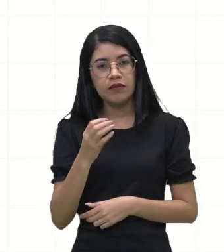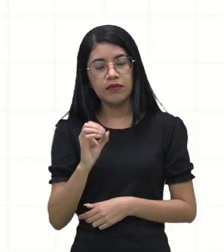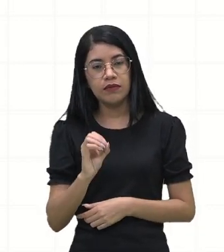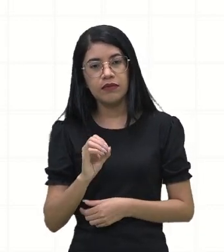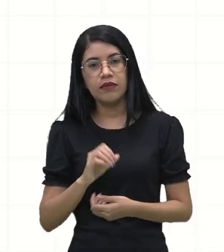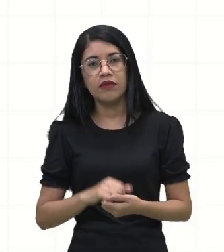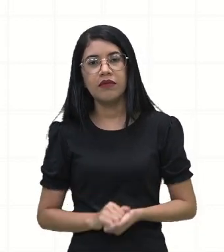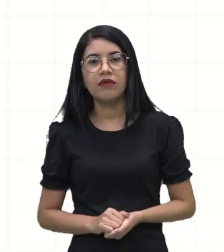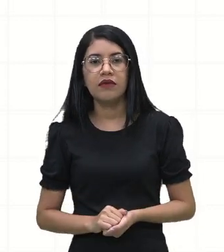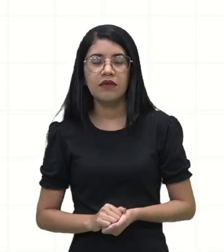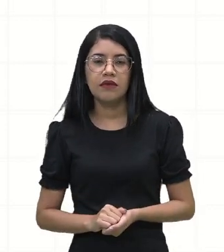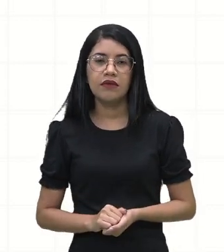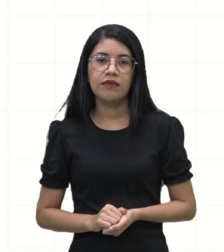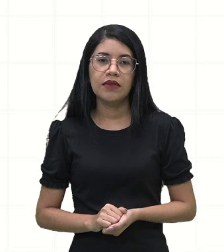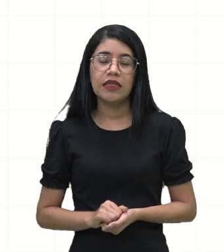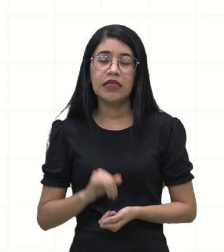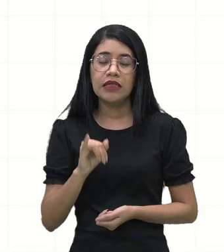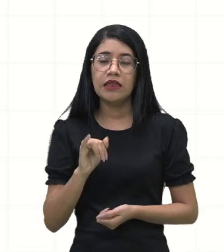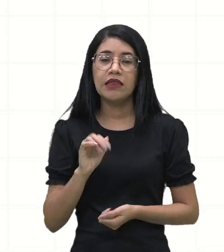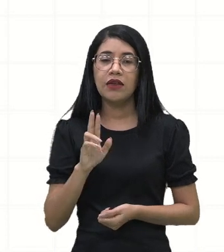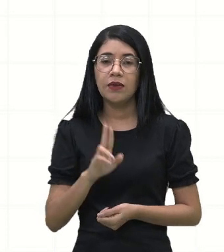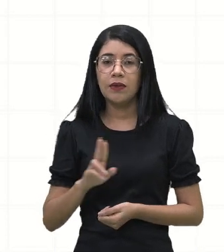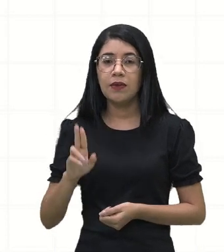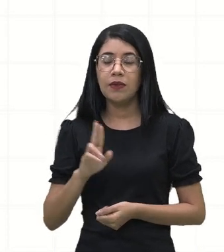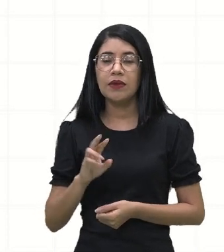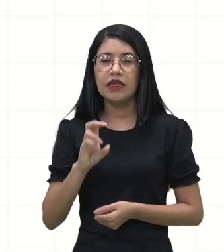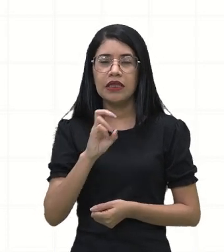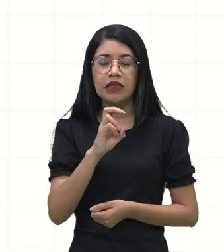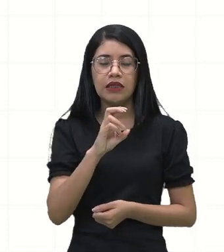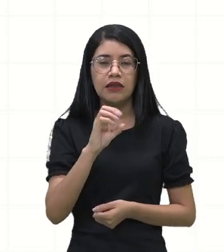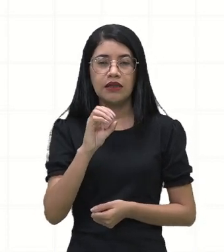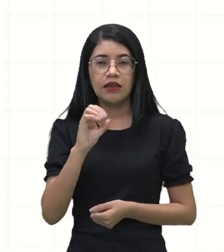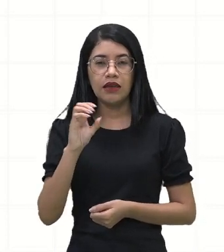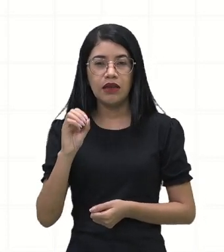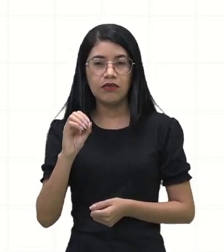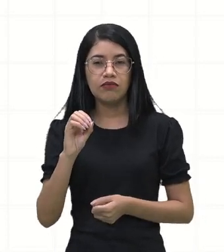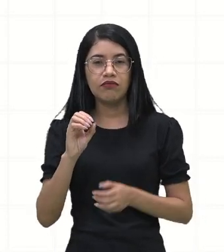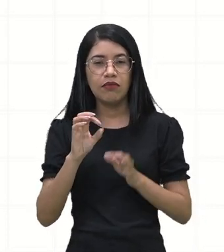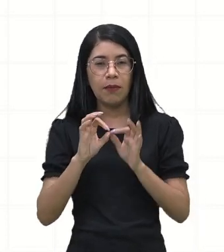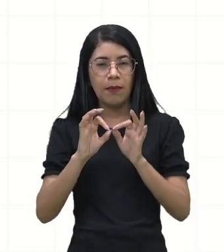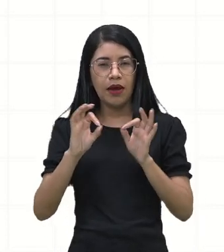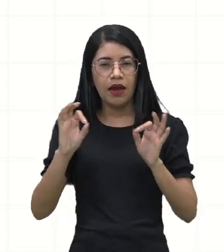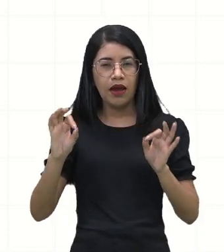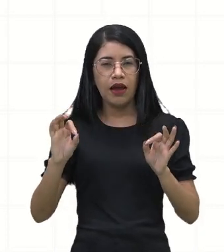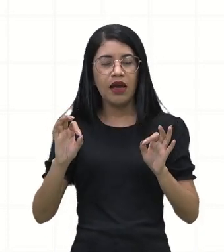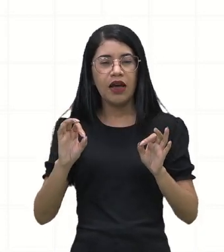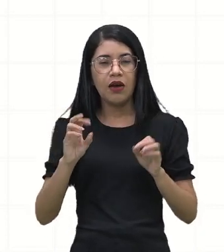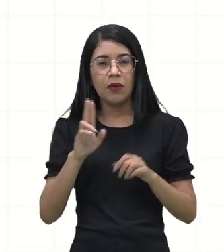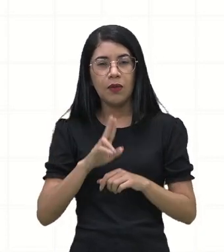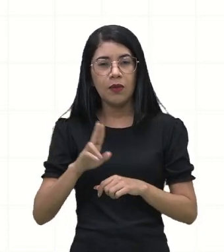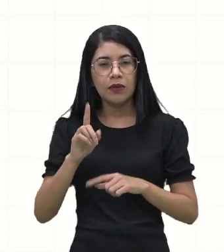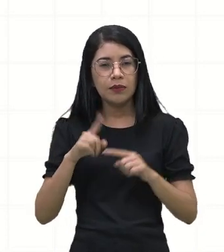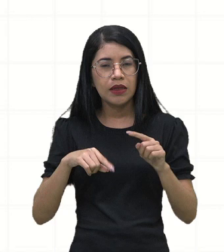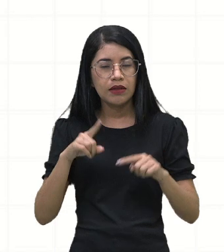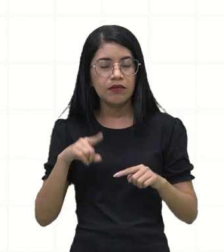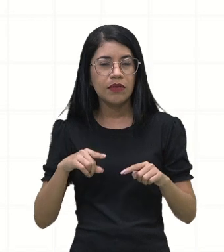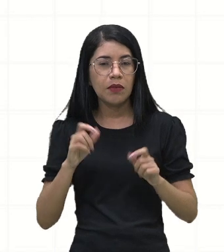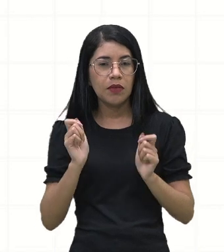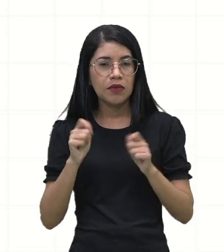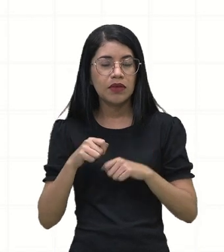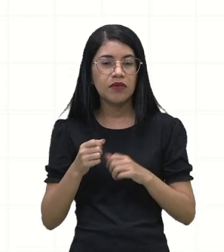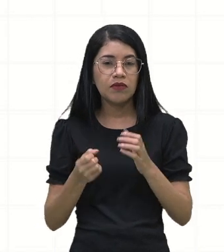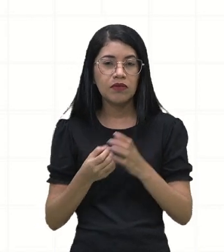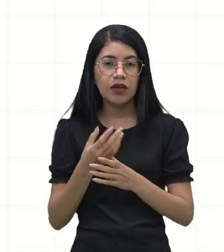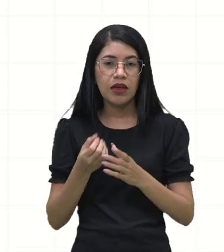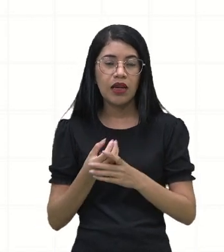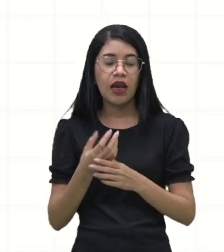E se o fabricante utiliza 500 metros de borracha para produzir pneus de carros de passeio, quantos metros de borracha seriam necessários para produzir a